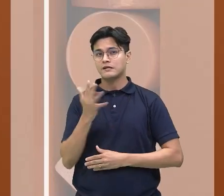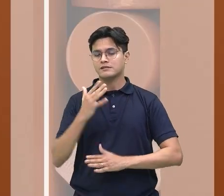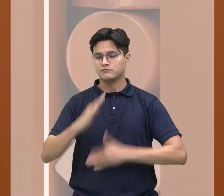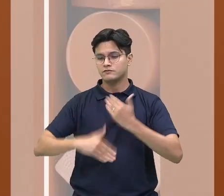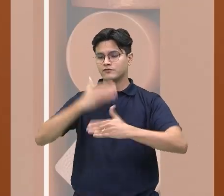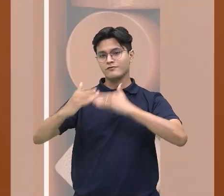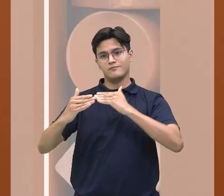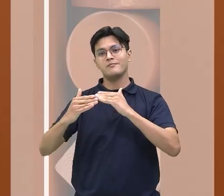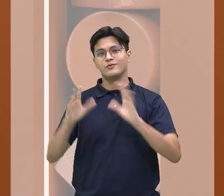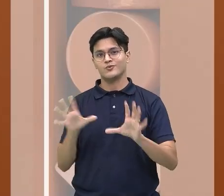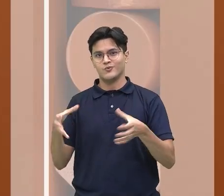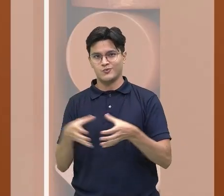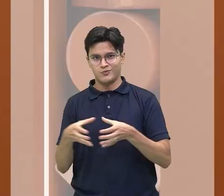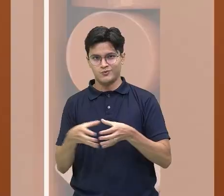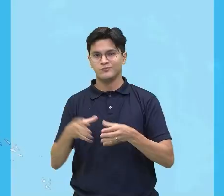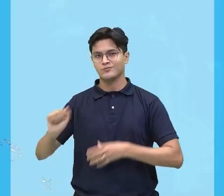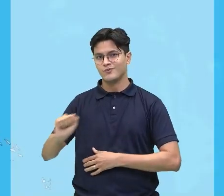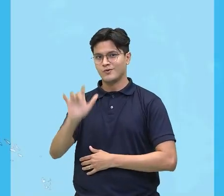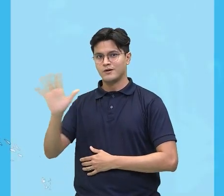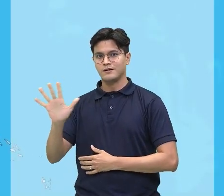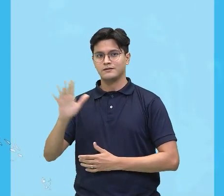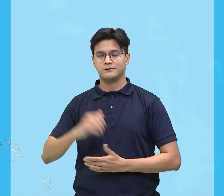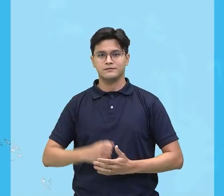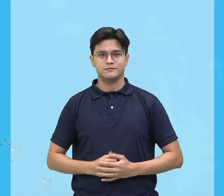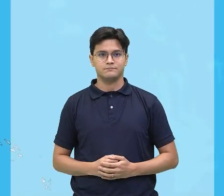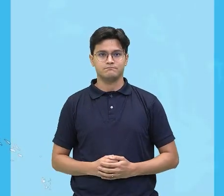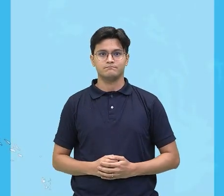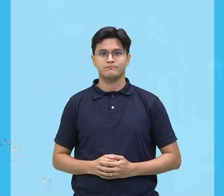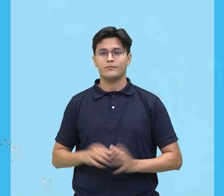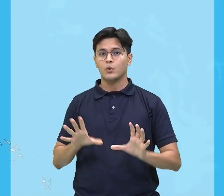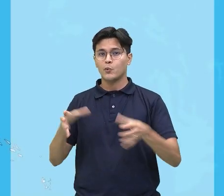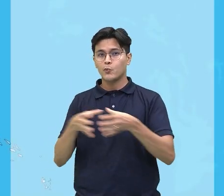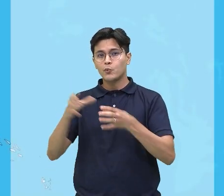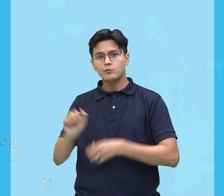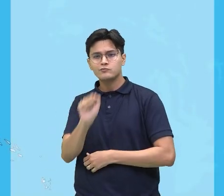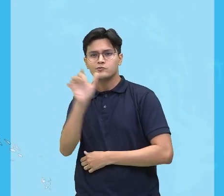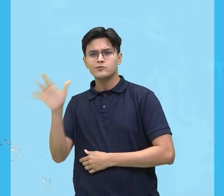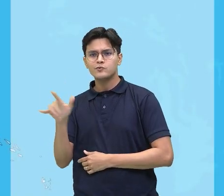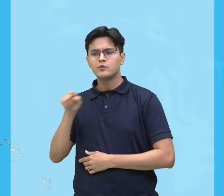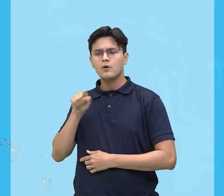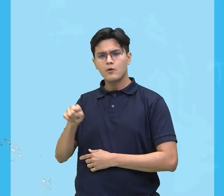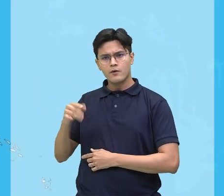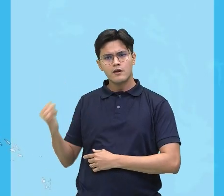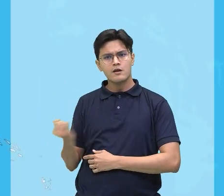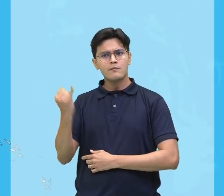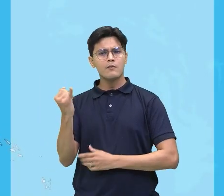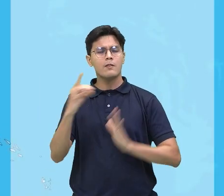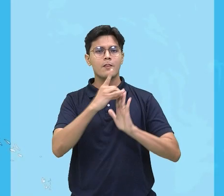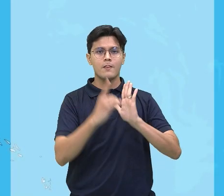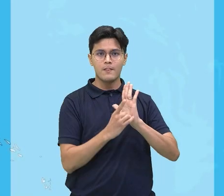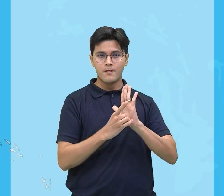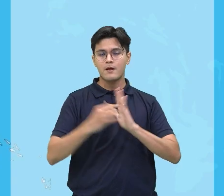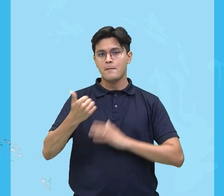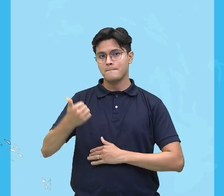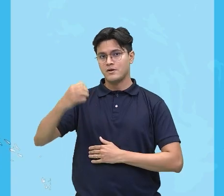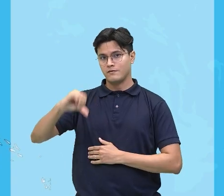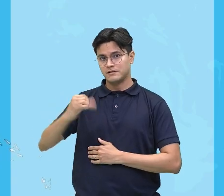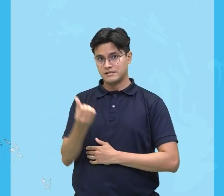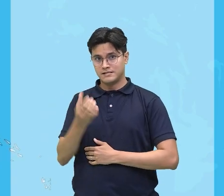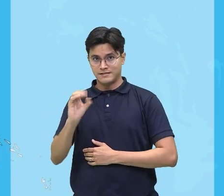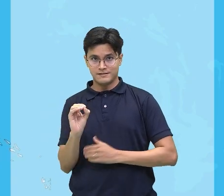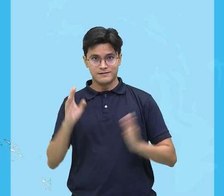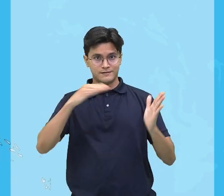tigres asiáticos. Prestem atenção. Os tigres asiáticos se destacaram entre as décadas de 1960